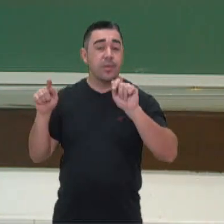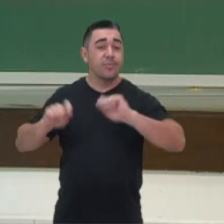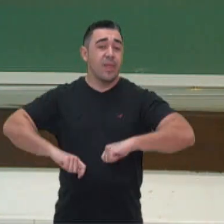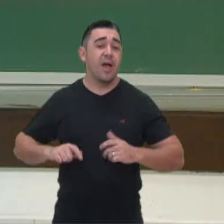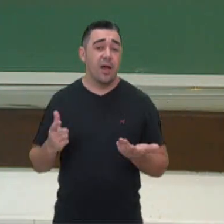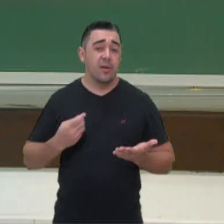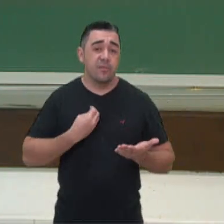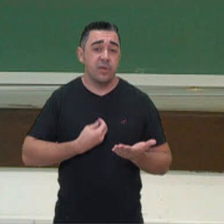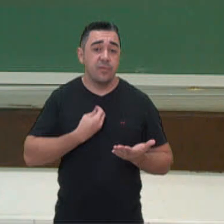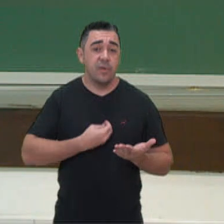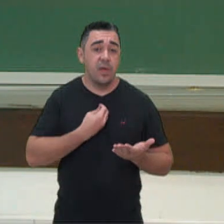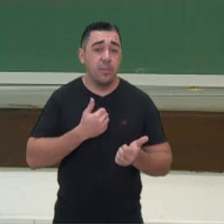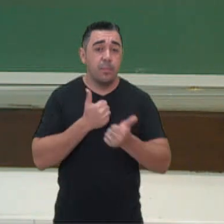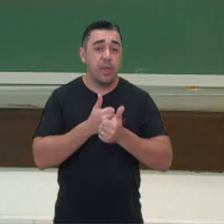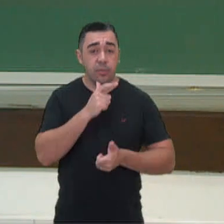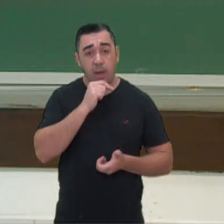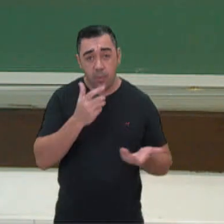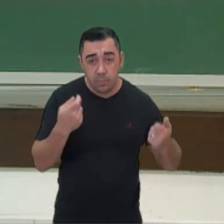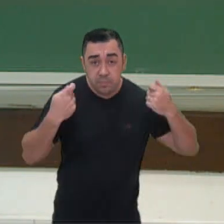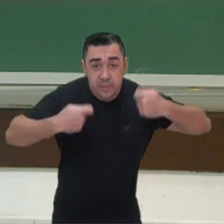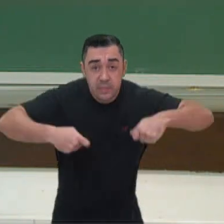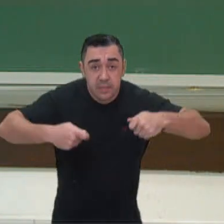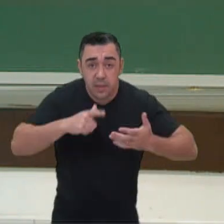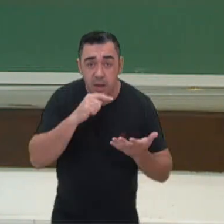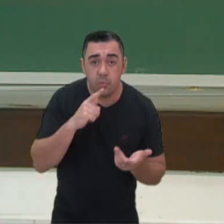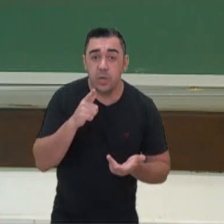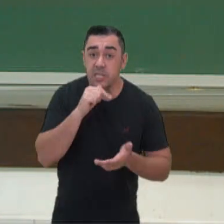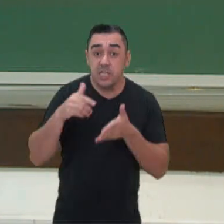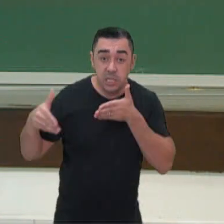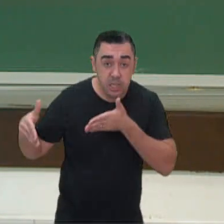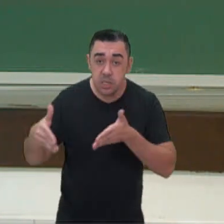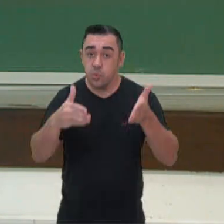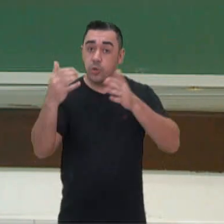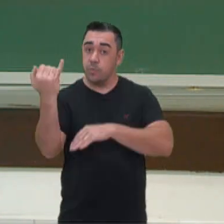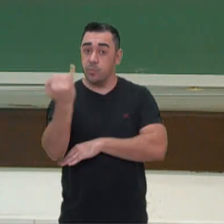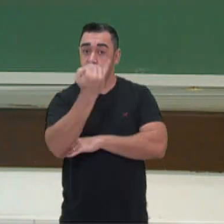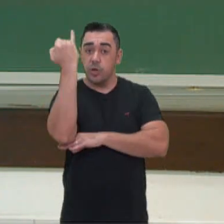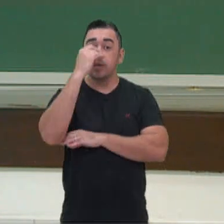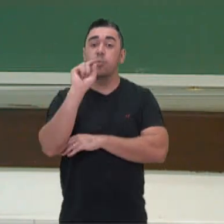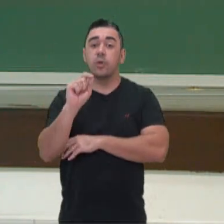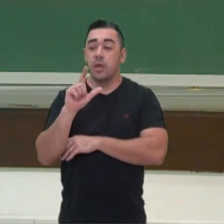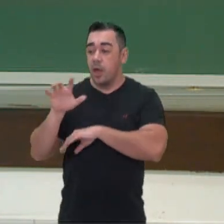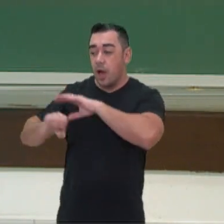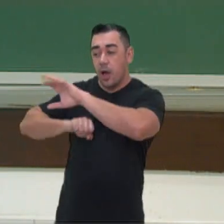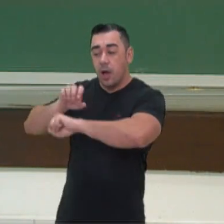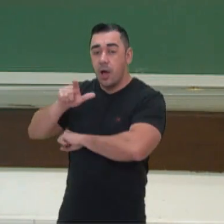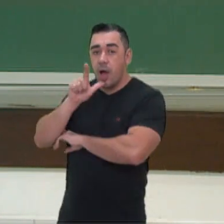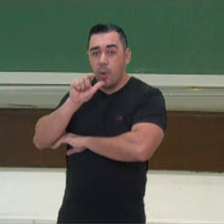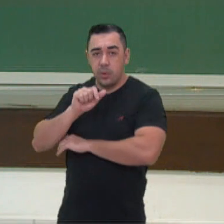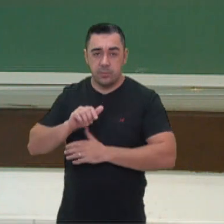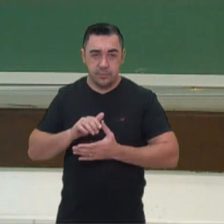possível sobreviver sem água. O rio é a questão de ter água. Combinado?